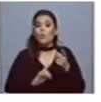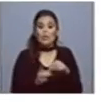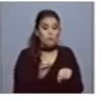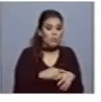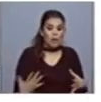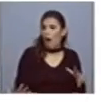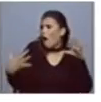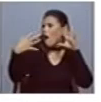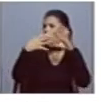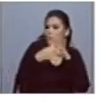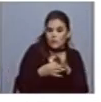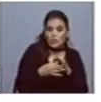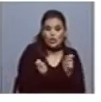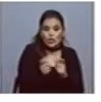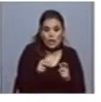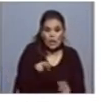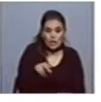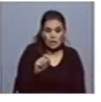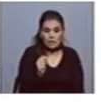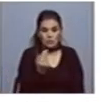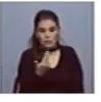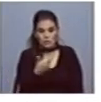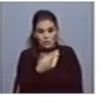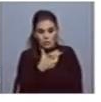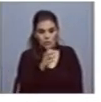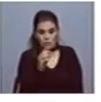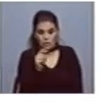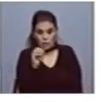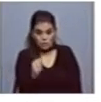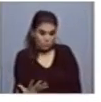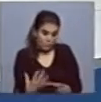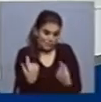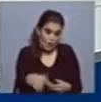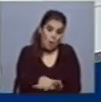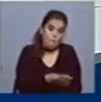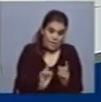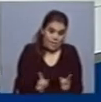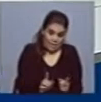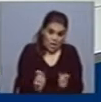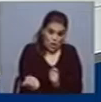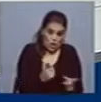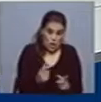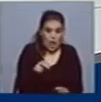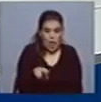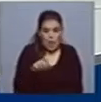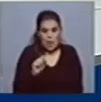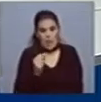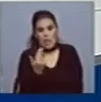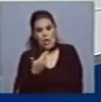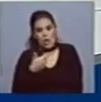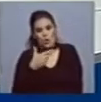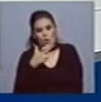fusão? Uma estrela de neutrões é constituída por neutrões, obviamente como o próprio termo indica, e então os neutrões conseguem-se